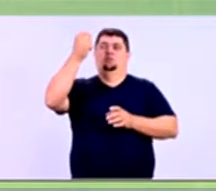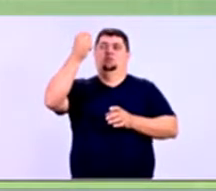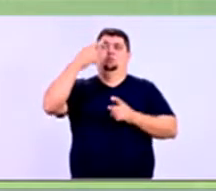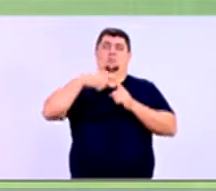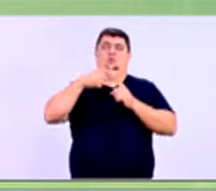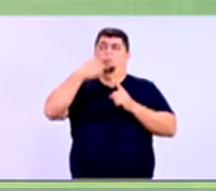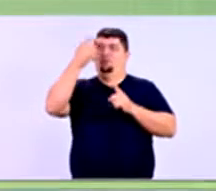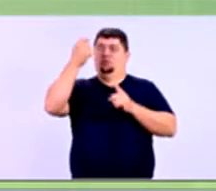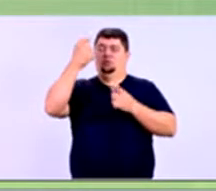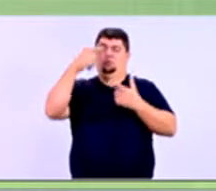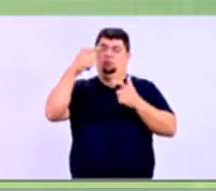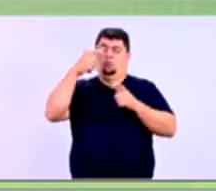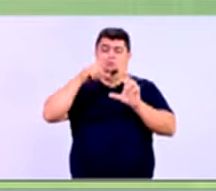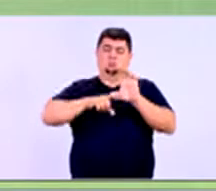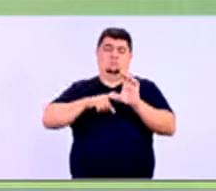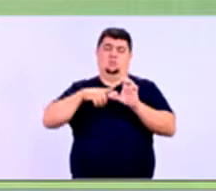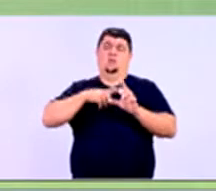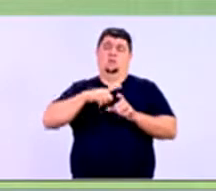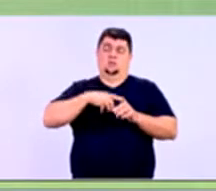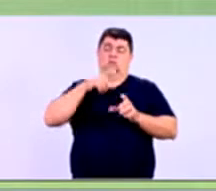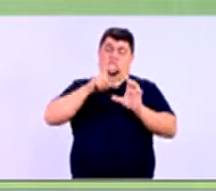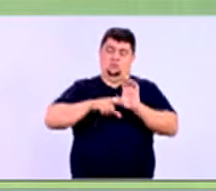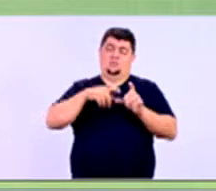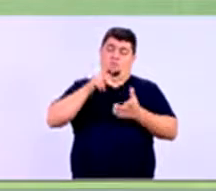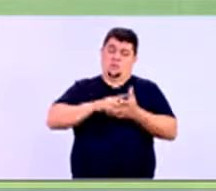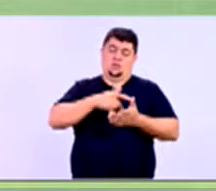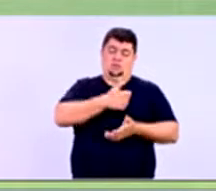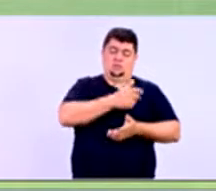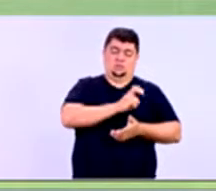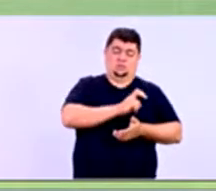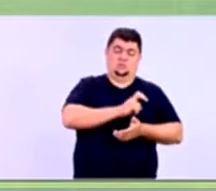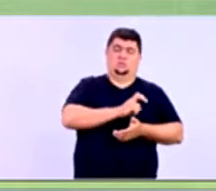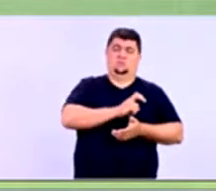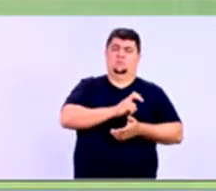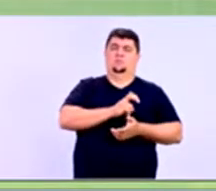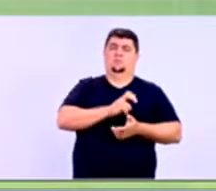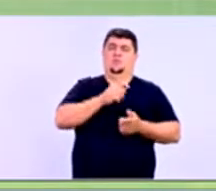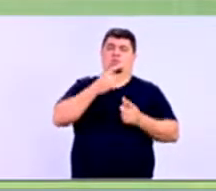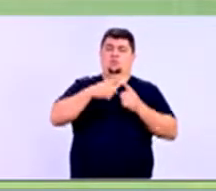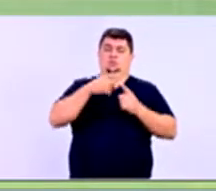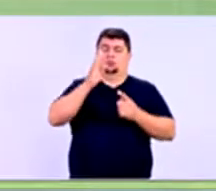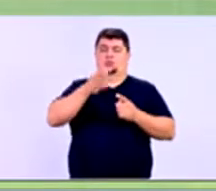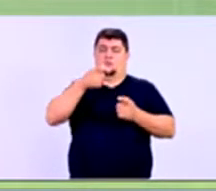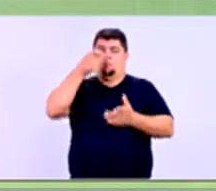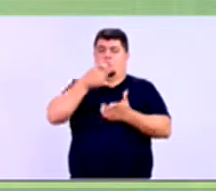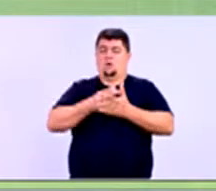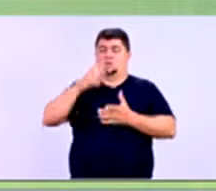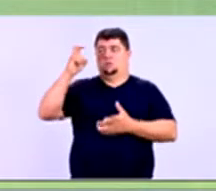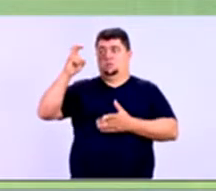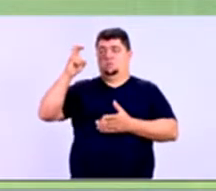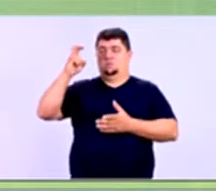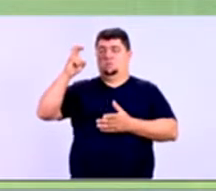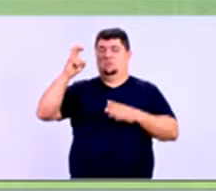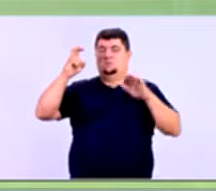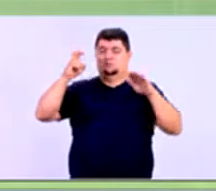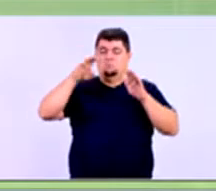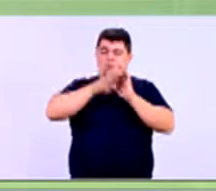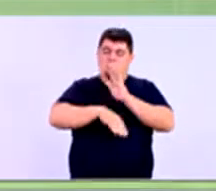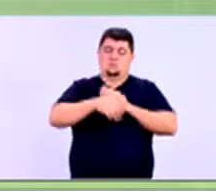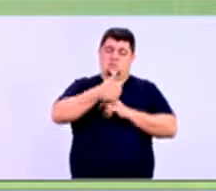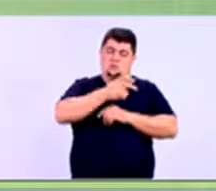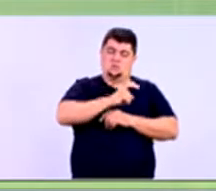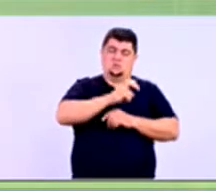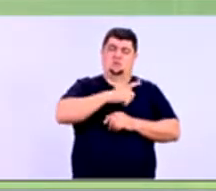devendo 20 mil mais. Eu só estou devendo 15. Só posso pagar juros em cima do capital que eu